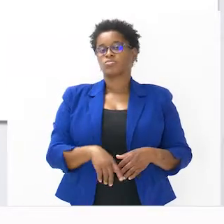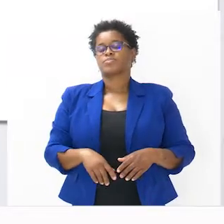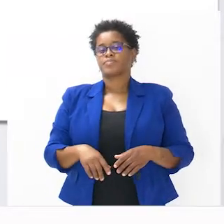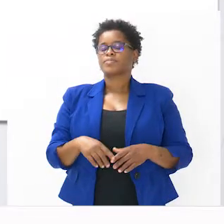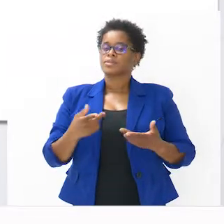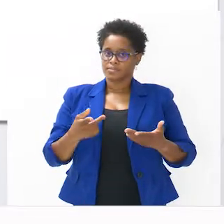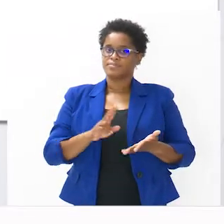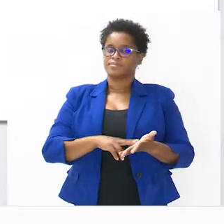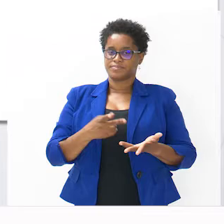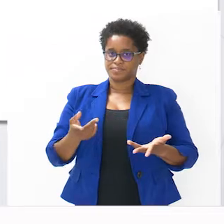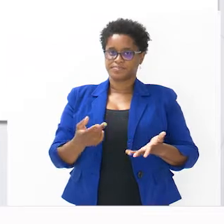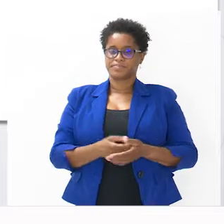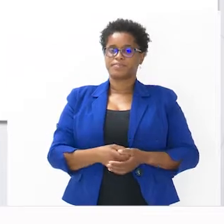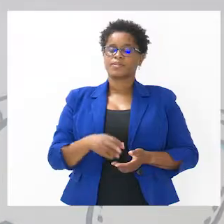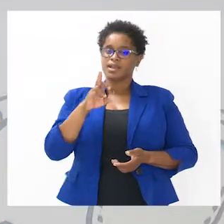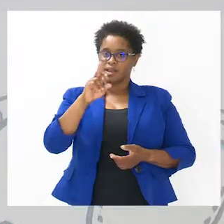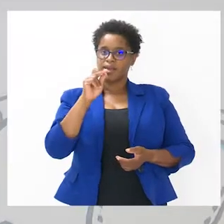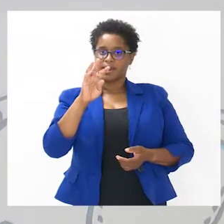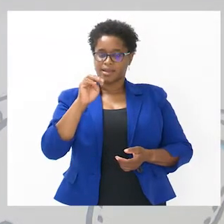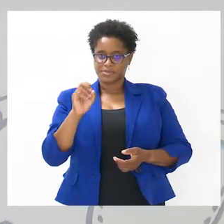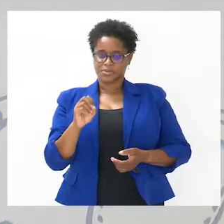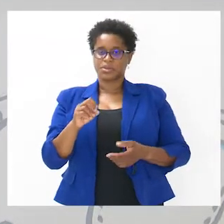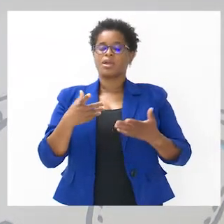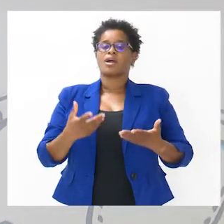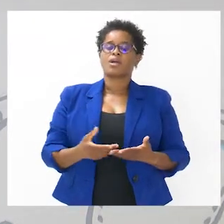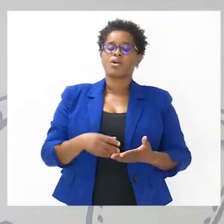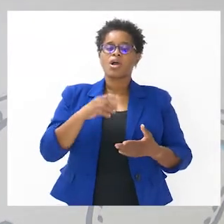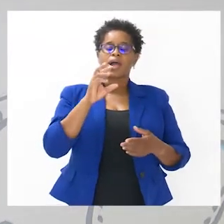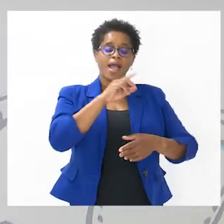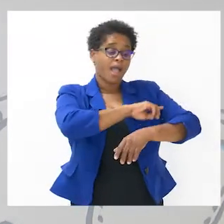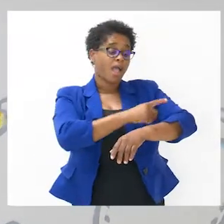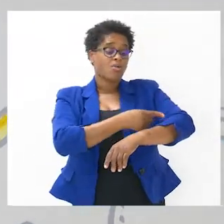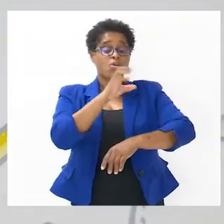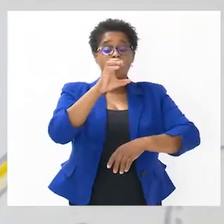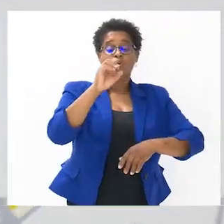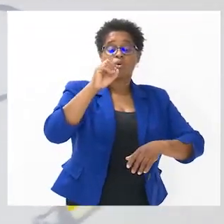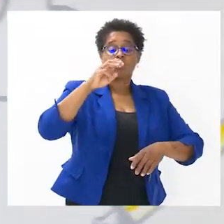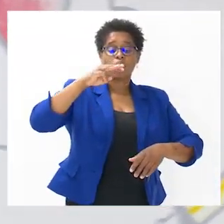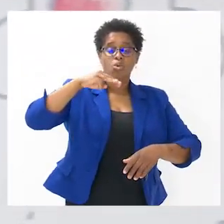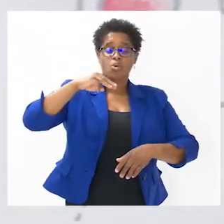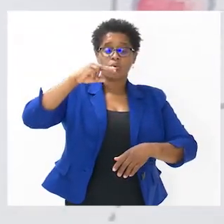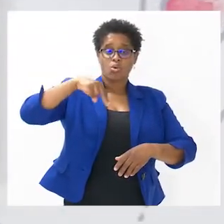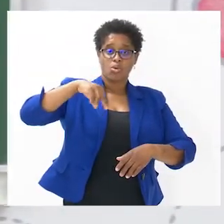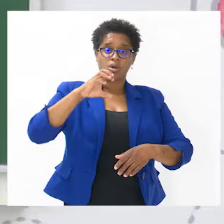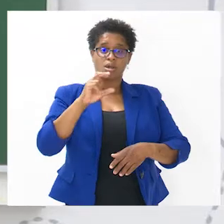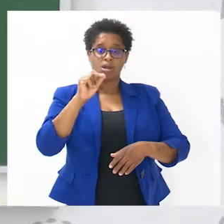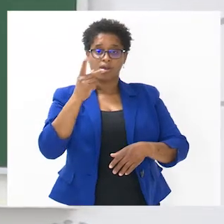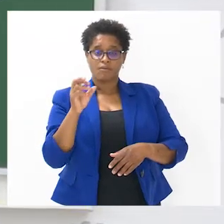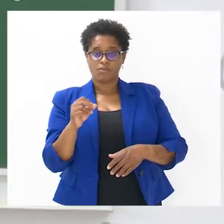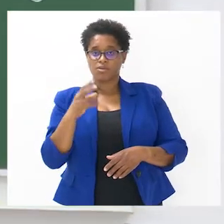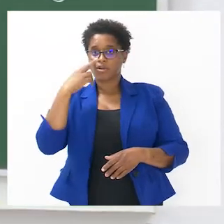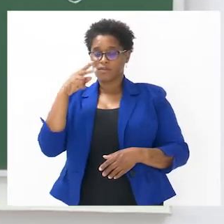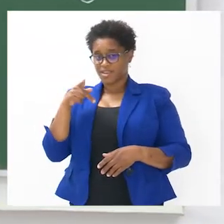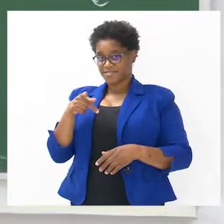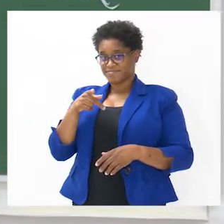Exatamente 180 graus, ângulo raso. E o ângulo côncavo. Estão a ver aqui? Tínhamos encontrado aqui